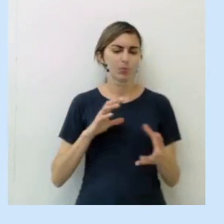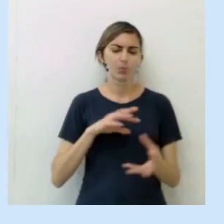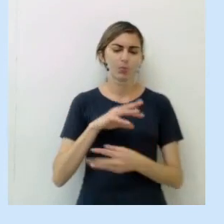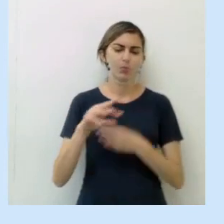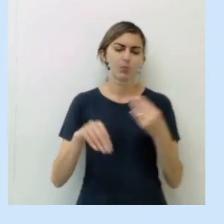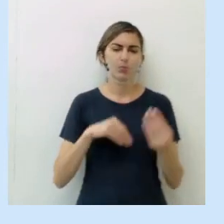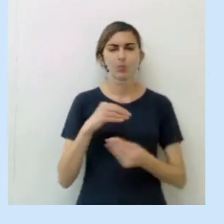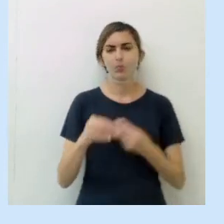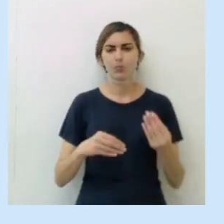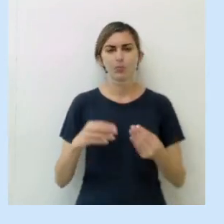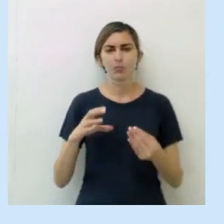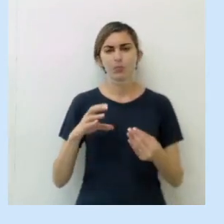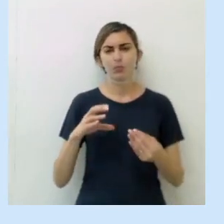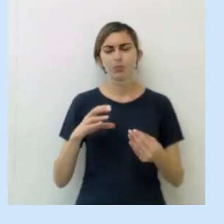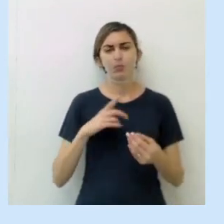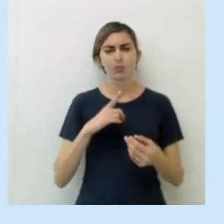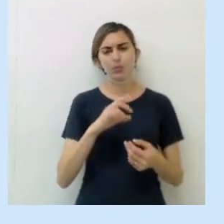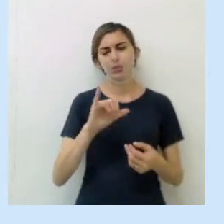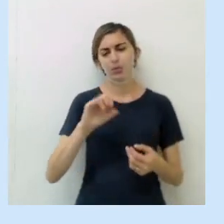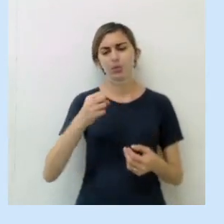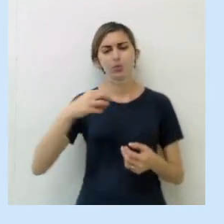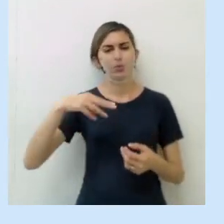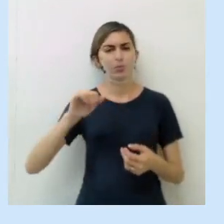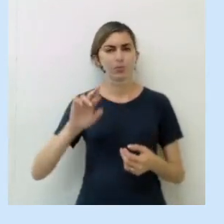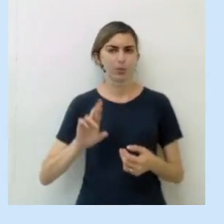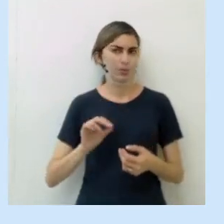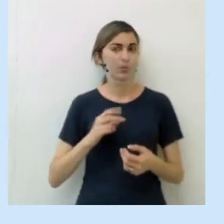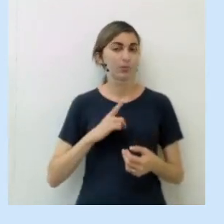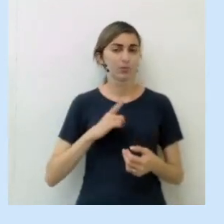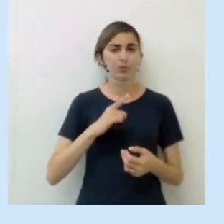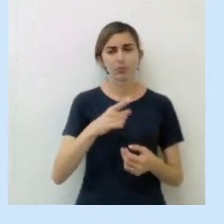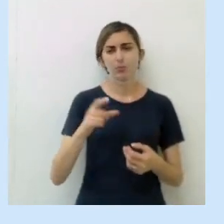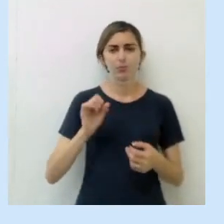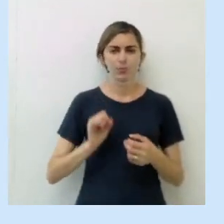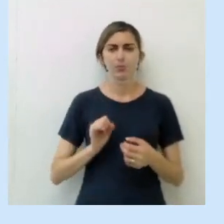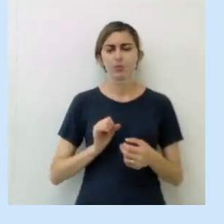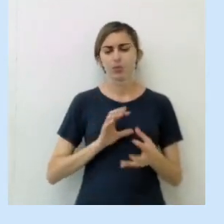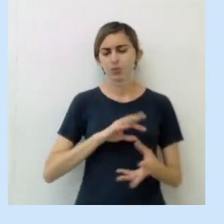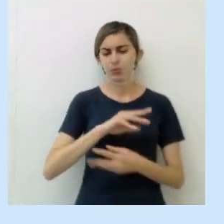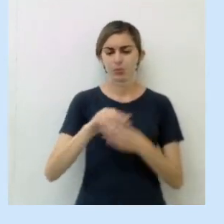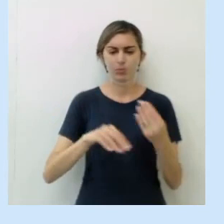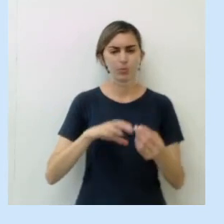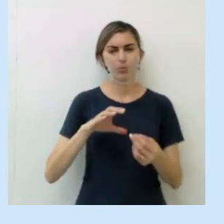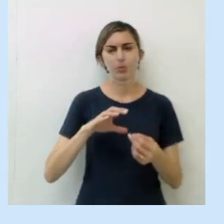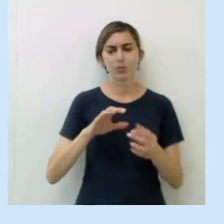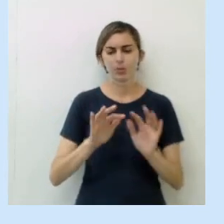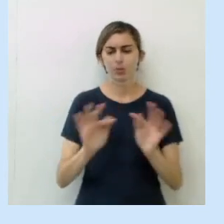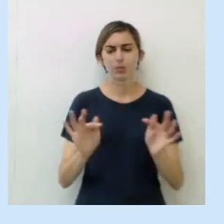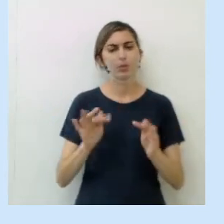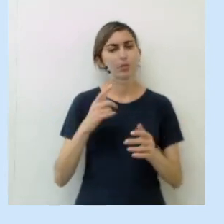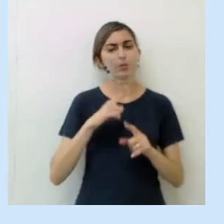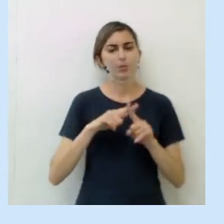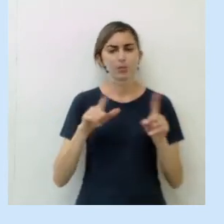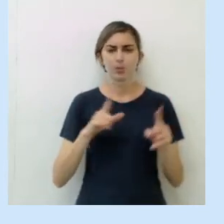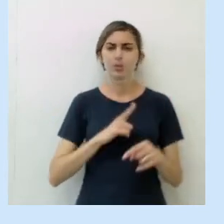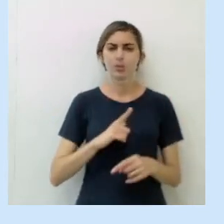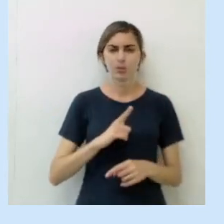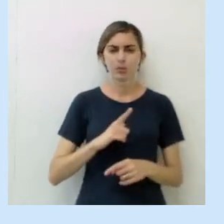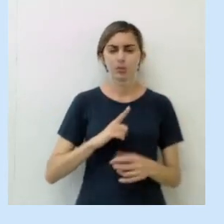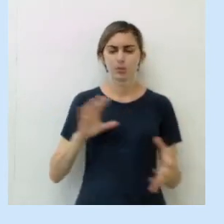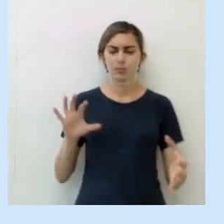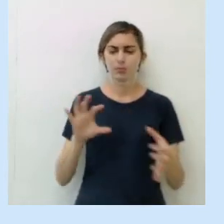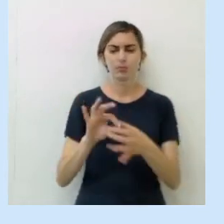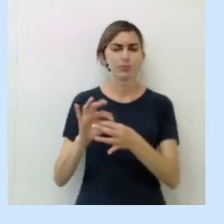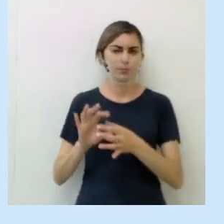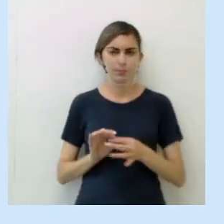composto orgânico ser isômero cis-trans? Então, eles podem ser compostos de cadeia cíclica, mas que possuam os